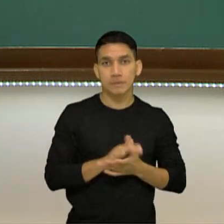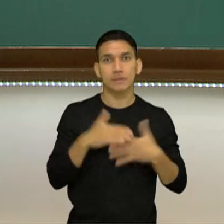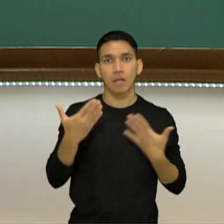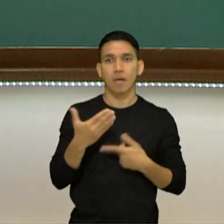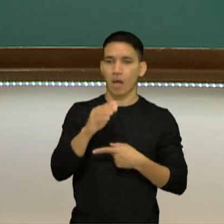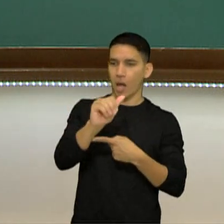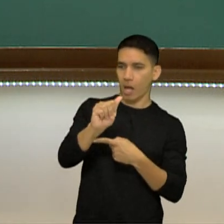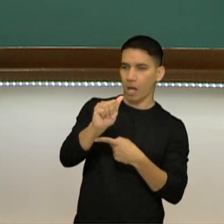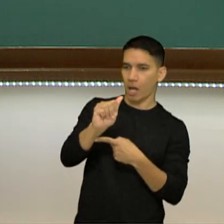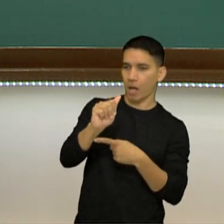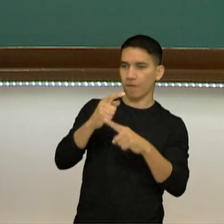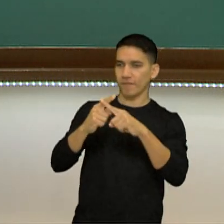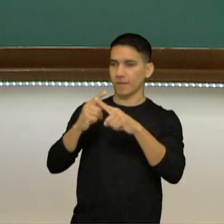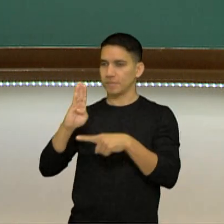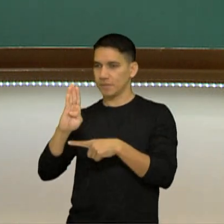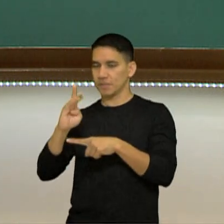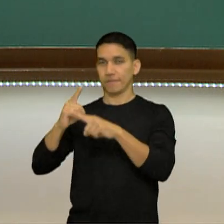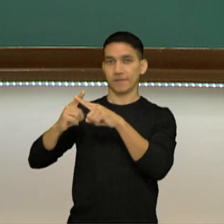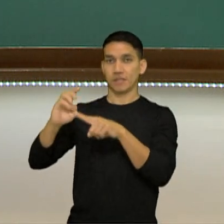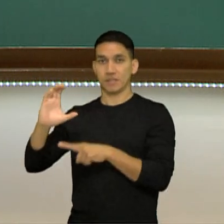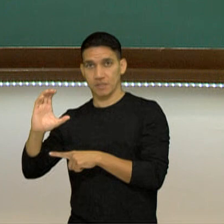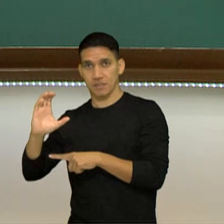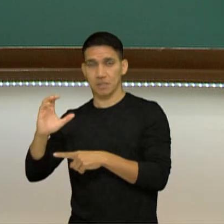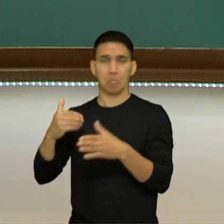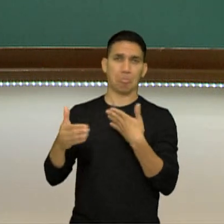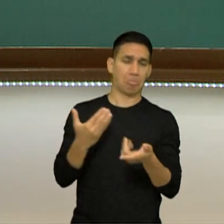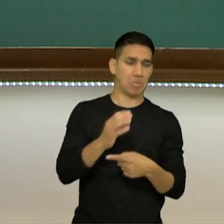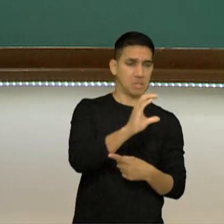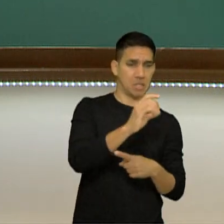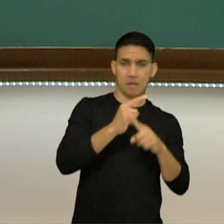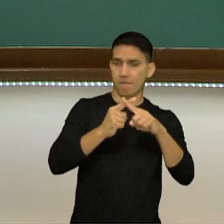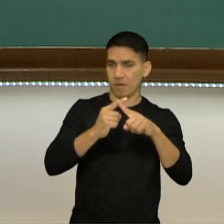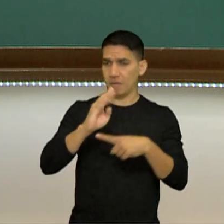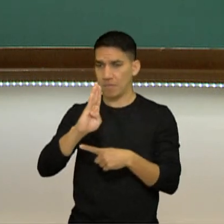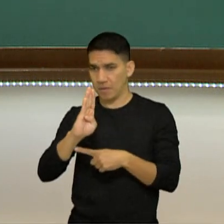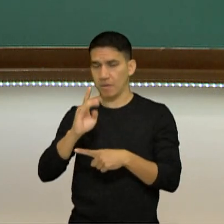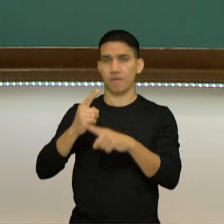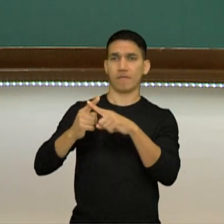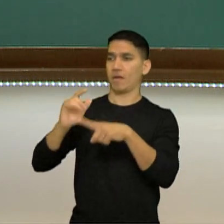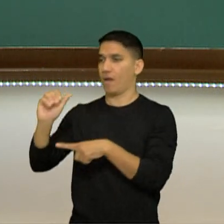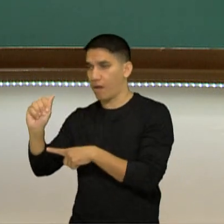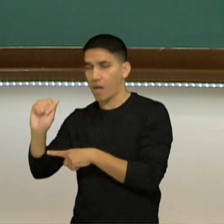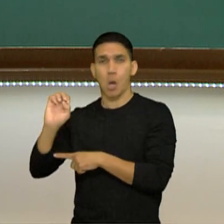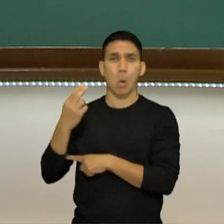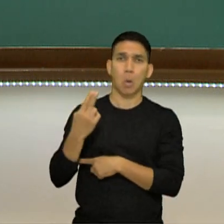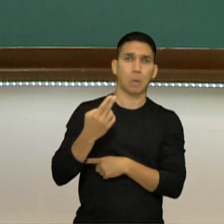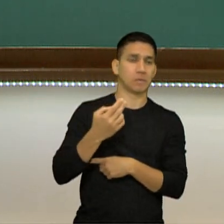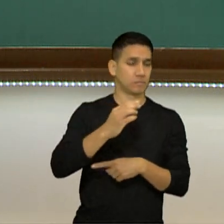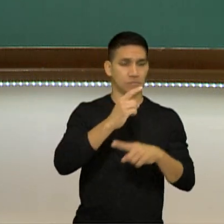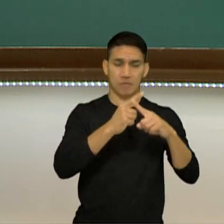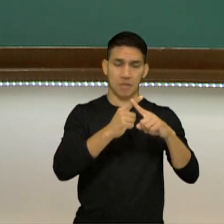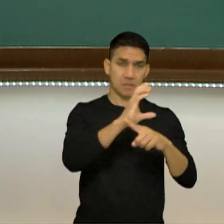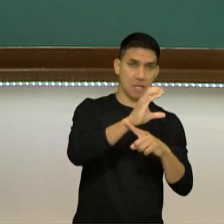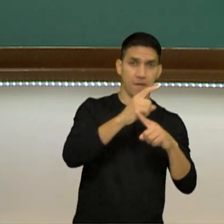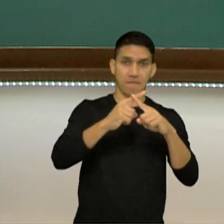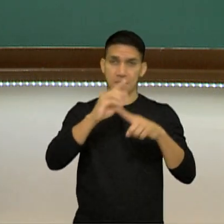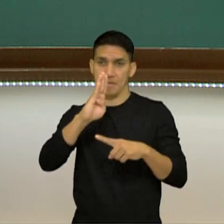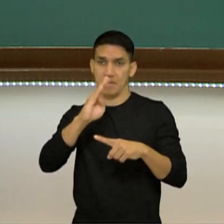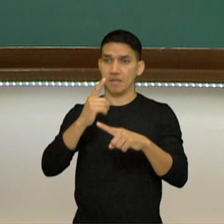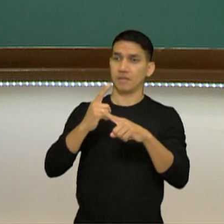semelhança. Então olha bem. Menos 3abc e 2cba são monômios semelhantes. Por que